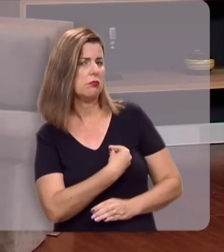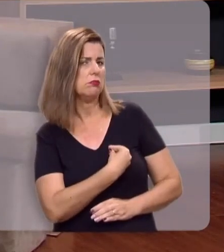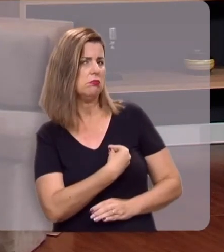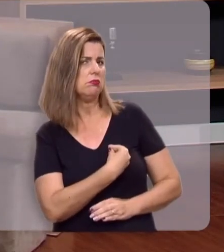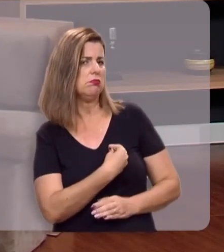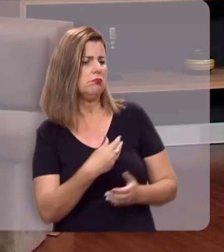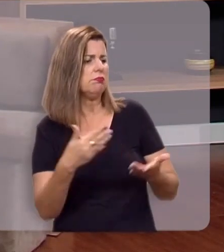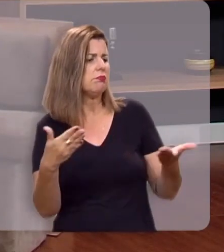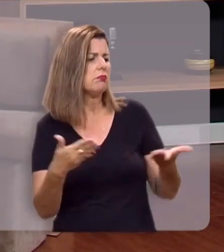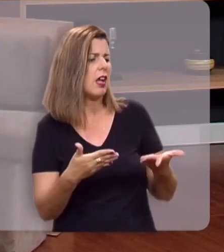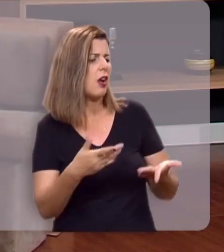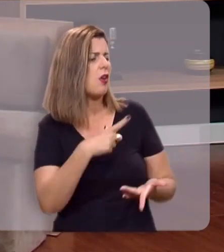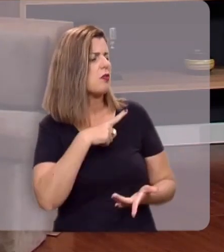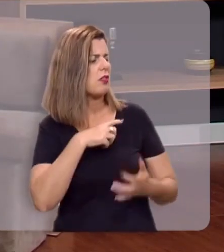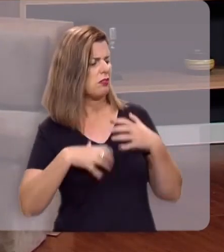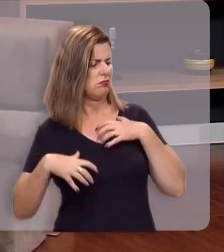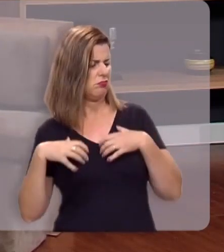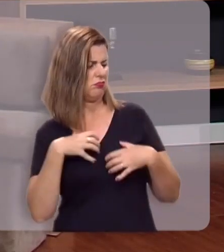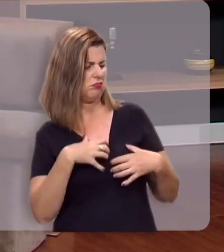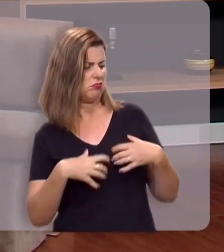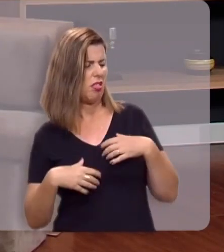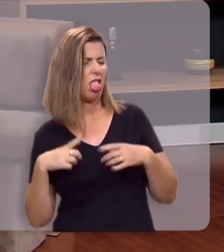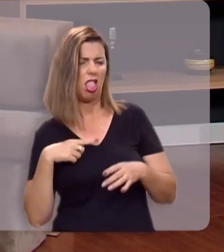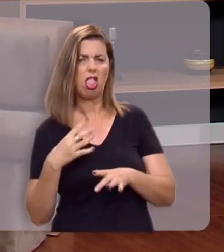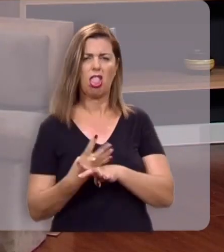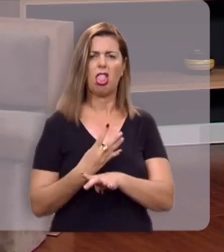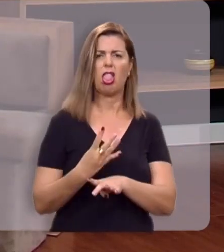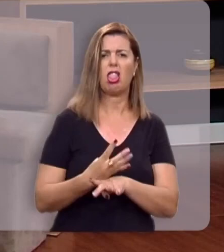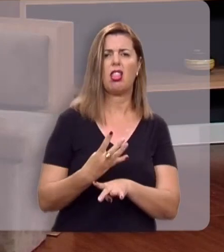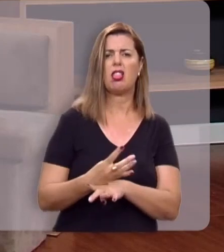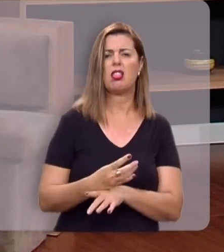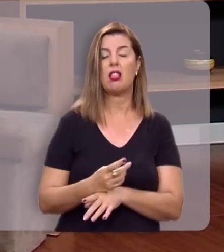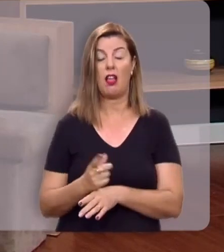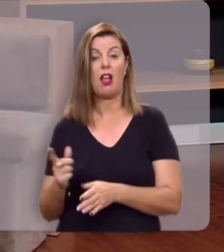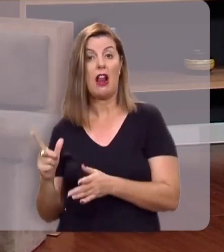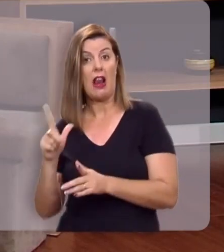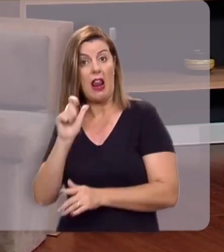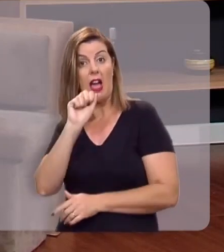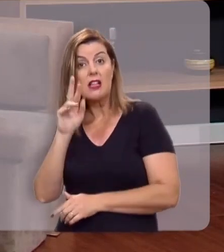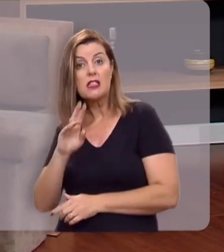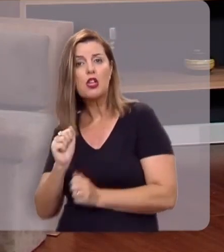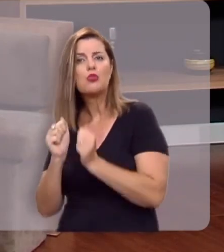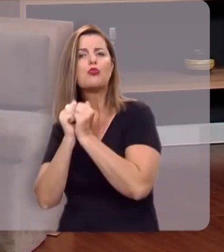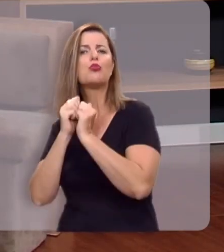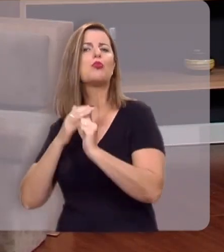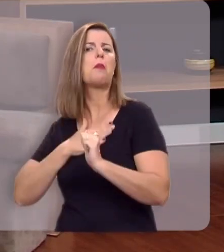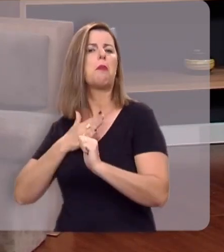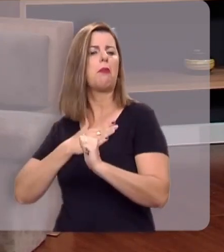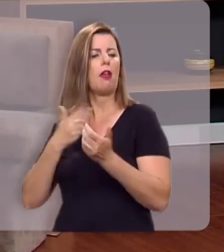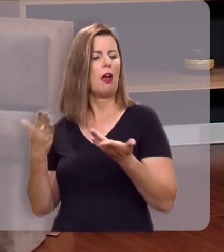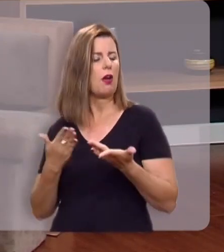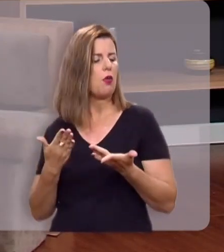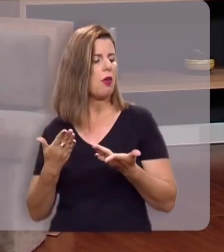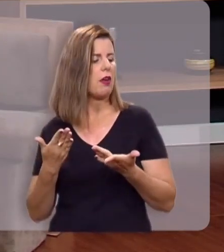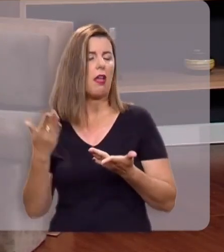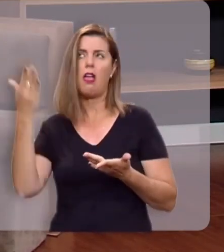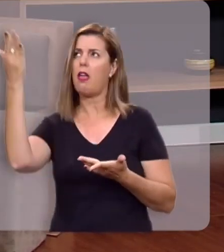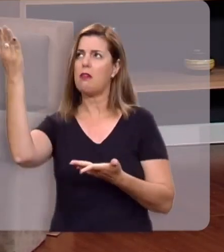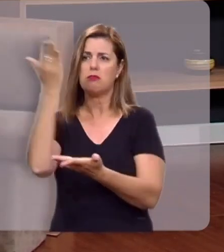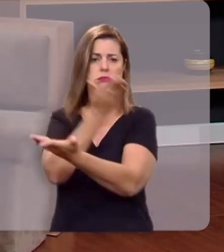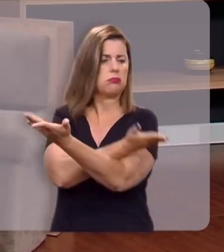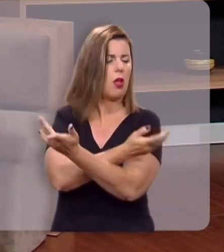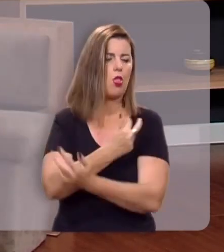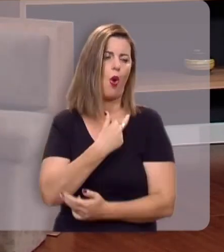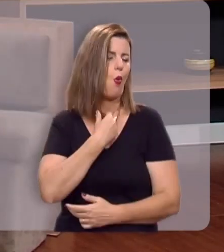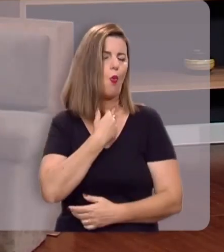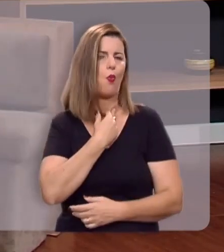e agora você está em tormento. E Lázaro está aqui no meu seio, de tal maneira que um não pode passar daqui para lá,